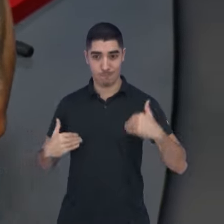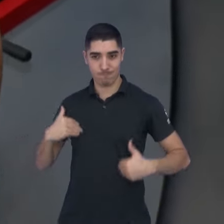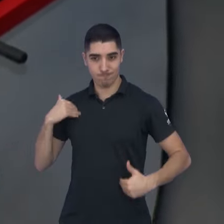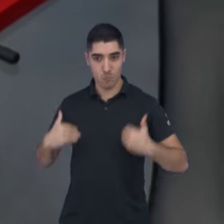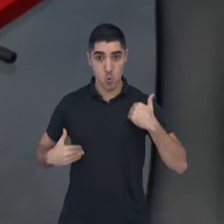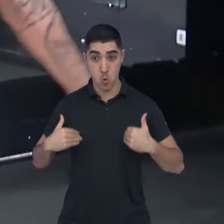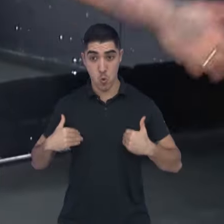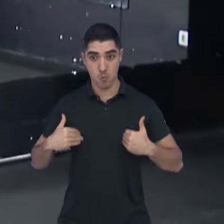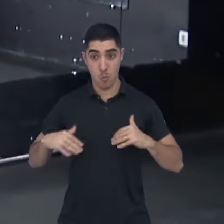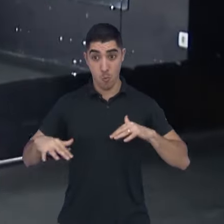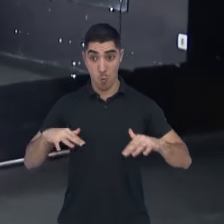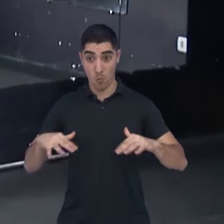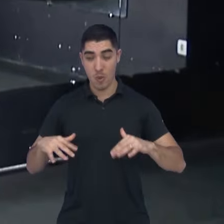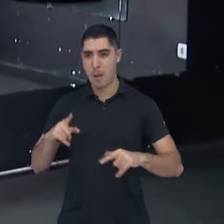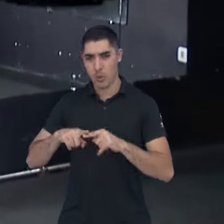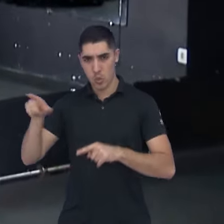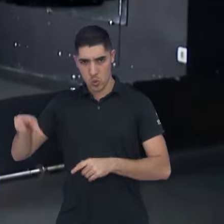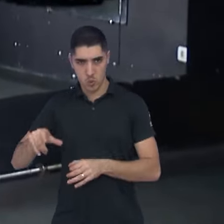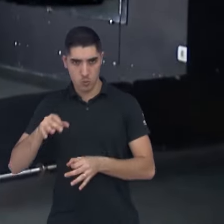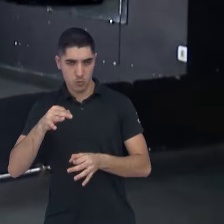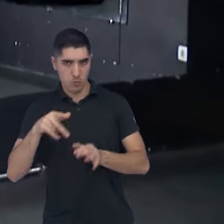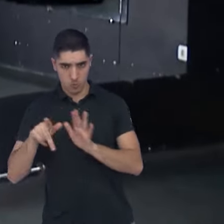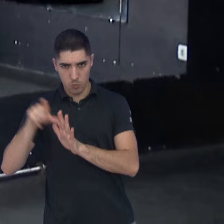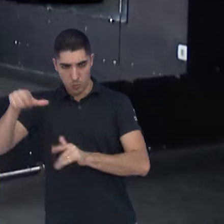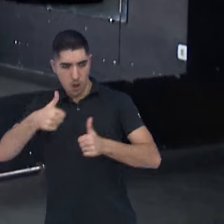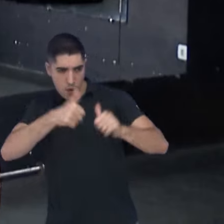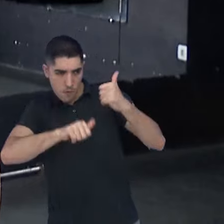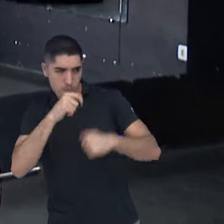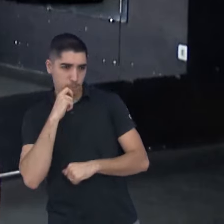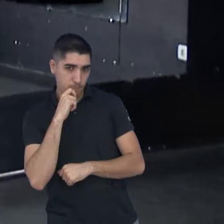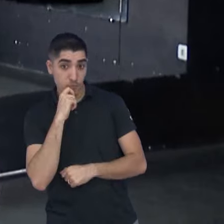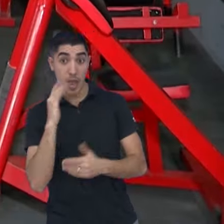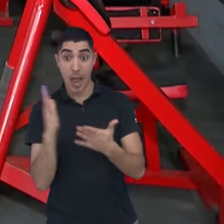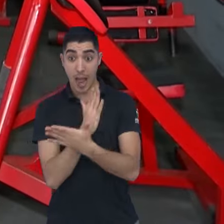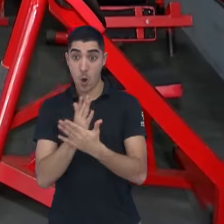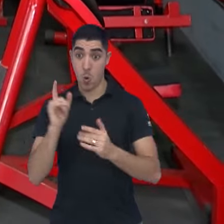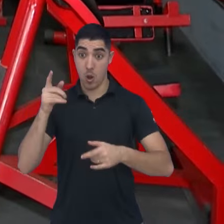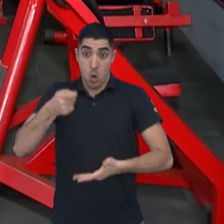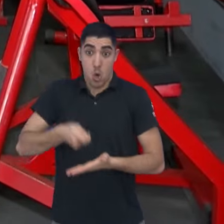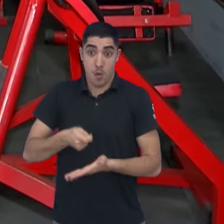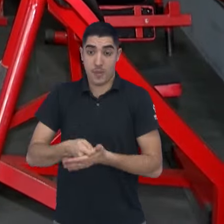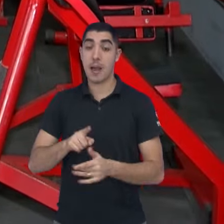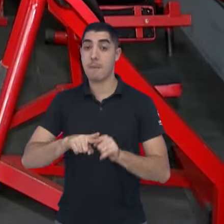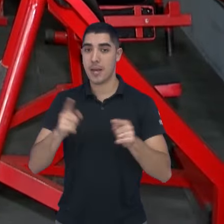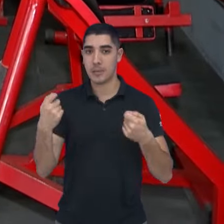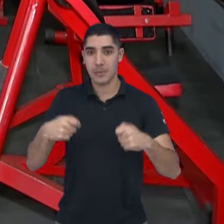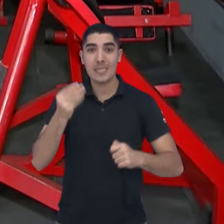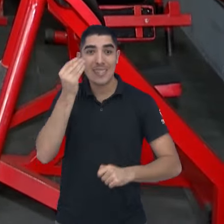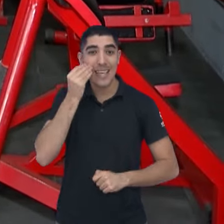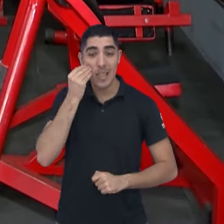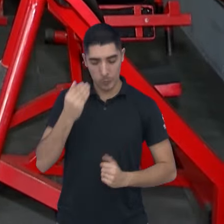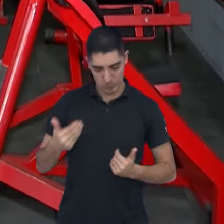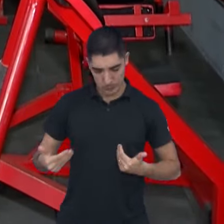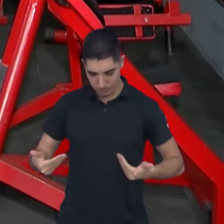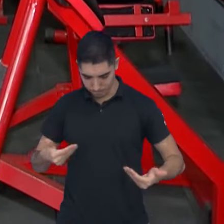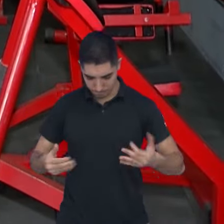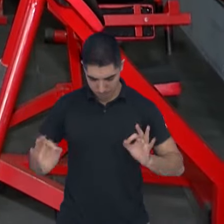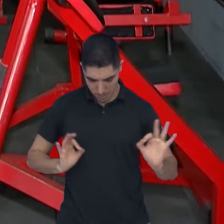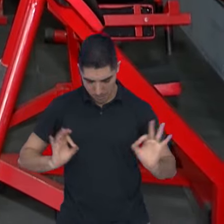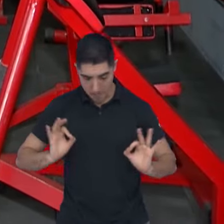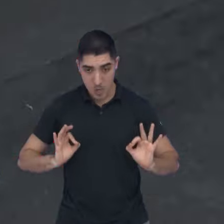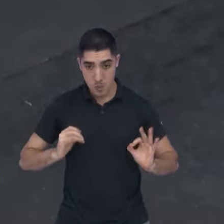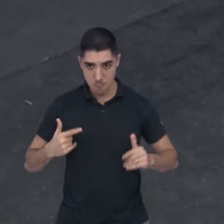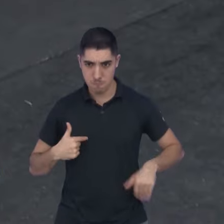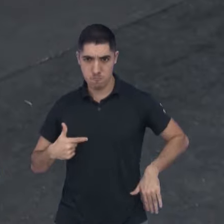pelos jurados. Algumas são obrigatórias e solicitadas pelos árbitros, mas é preciso preparar uma apresentação